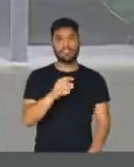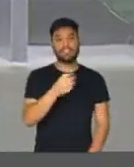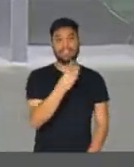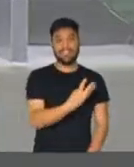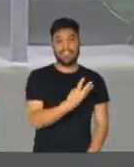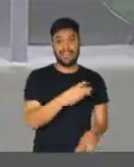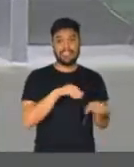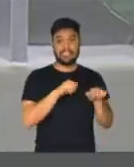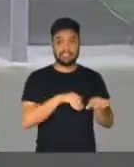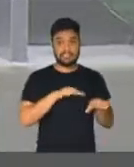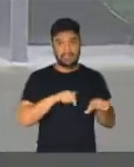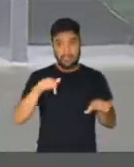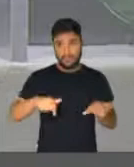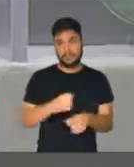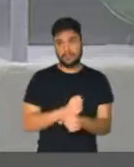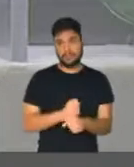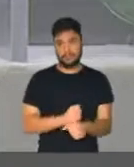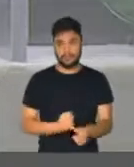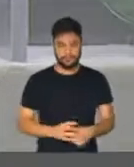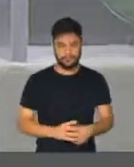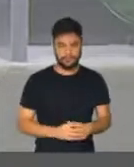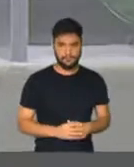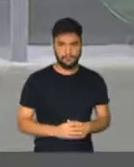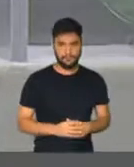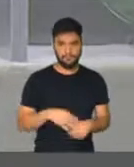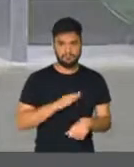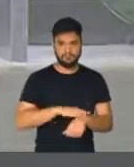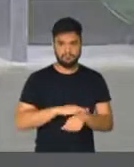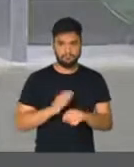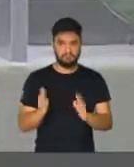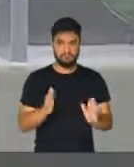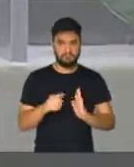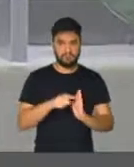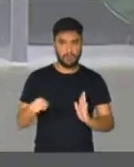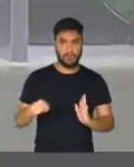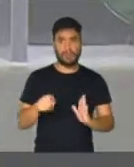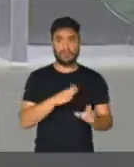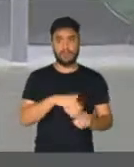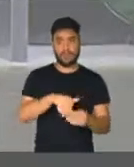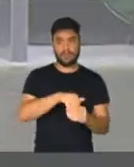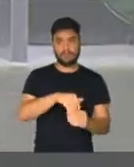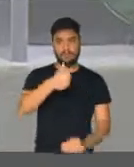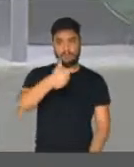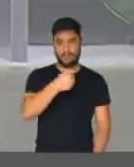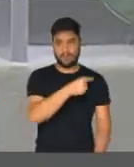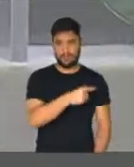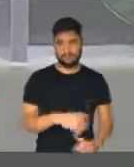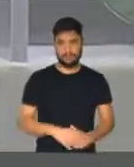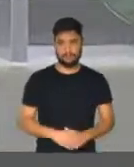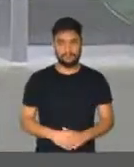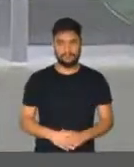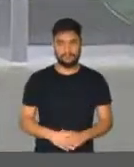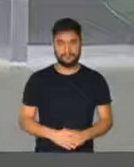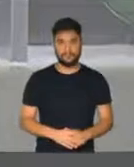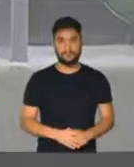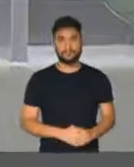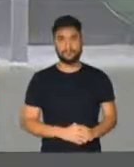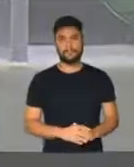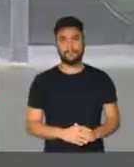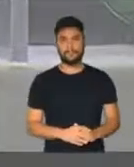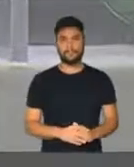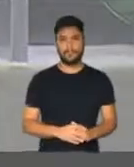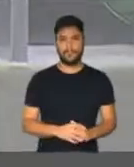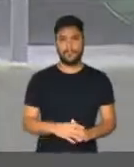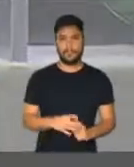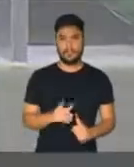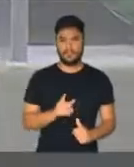de setembro desse ano, durante o processo eleitoral. Ela teve